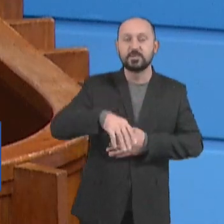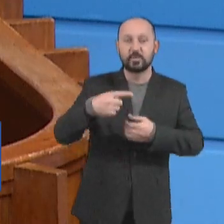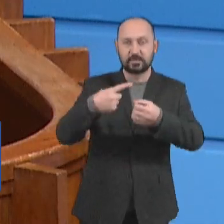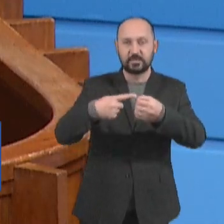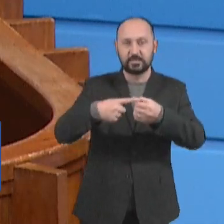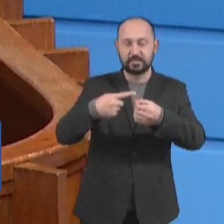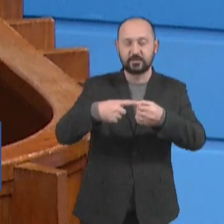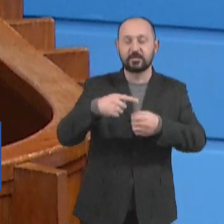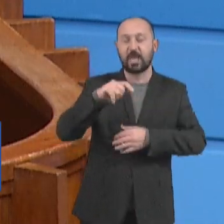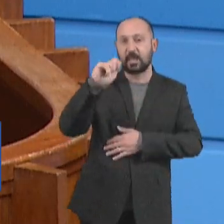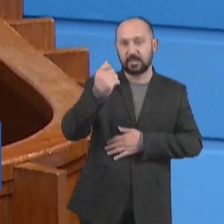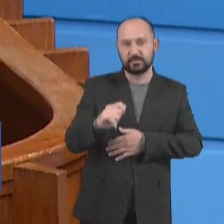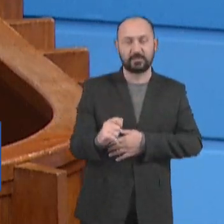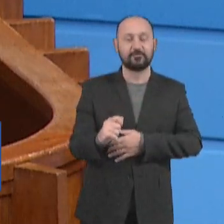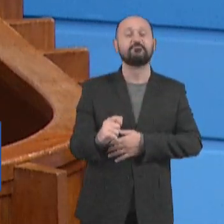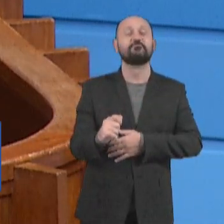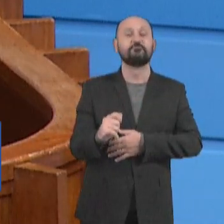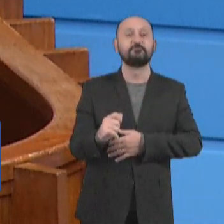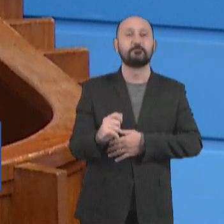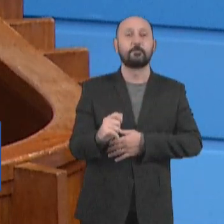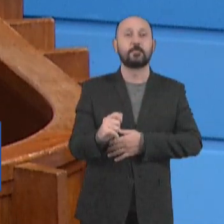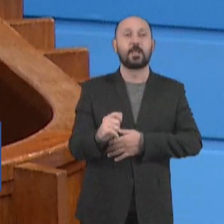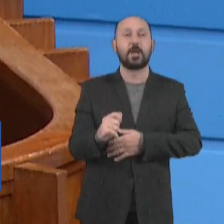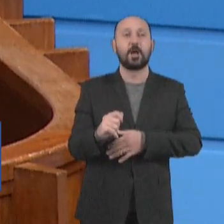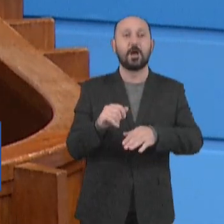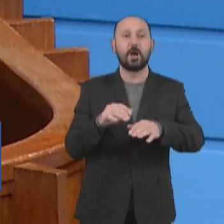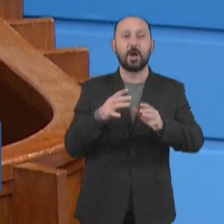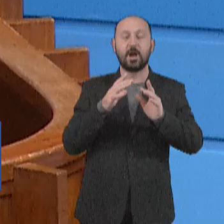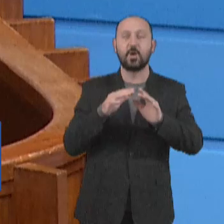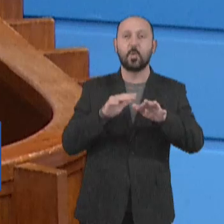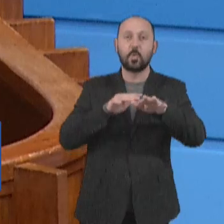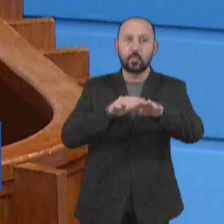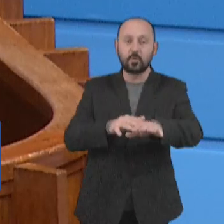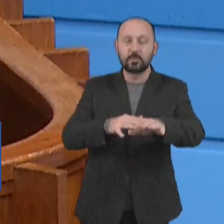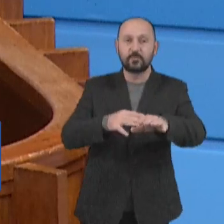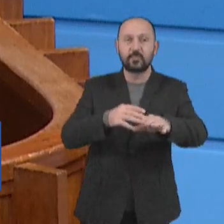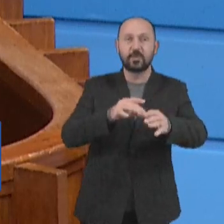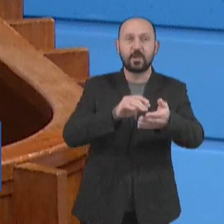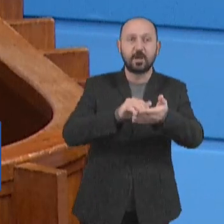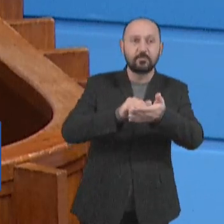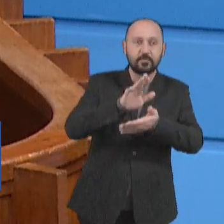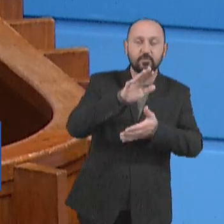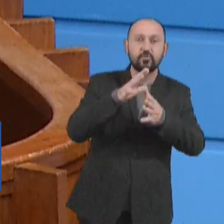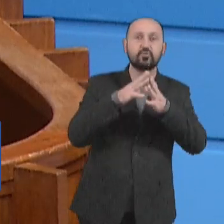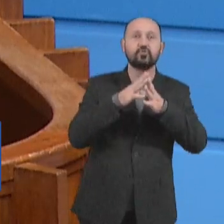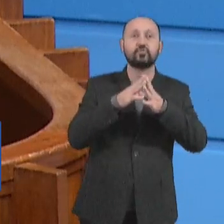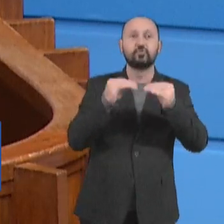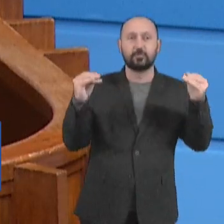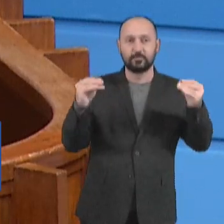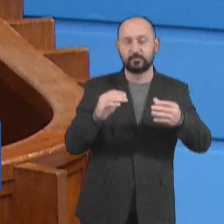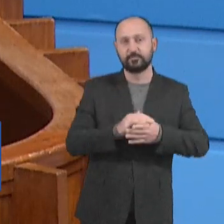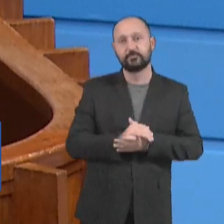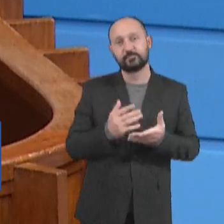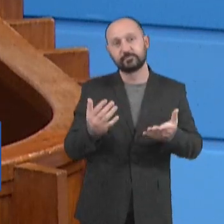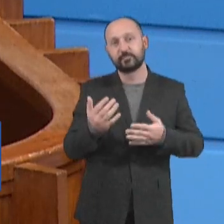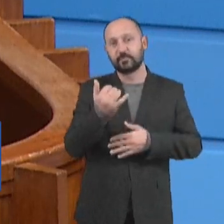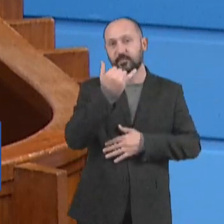Anastácio, e de lá a coluna que veio combater desaparece, né?